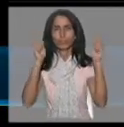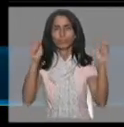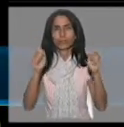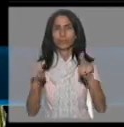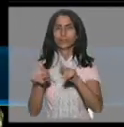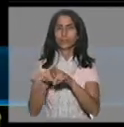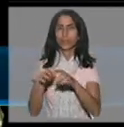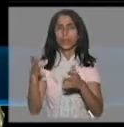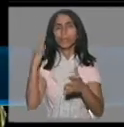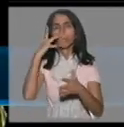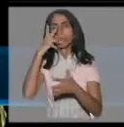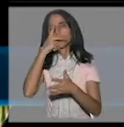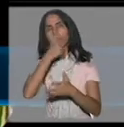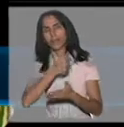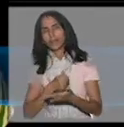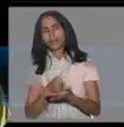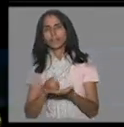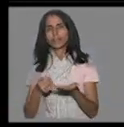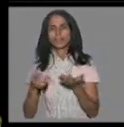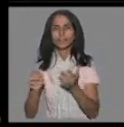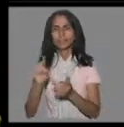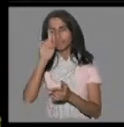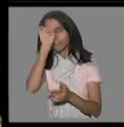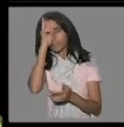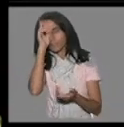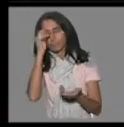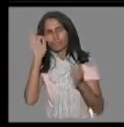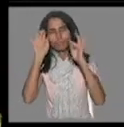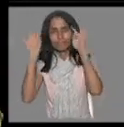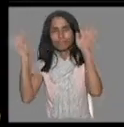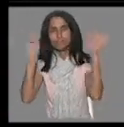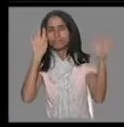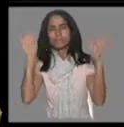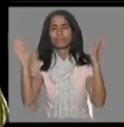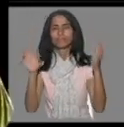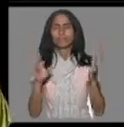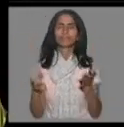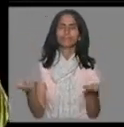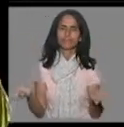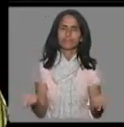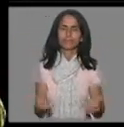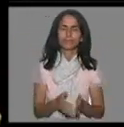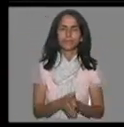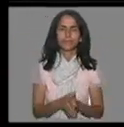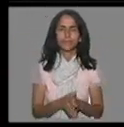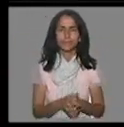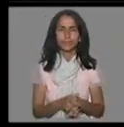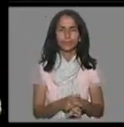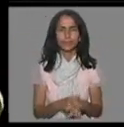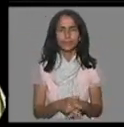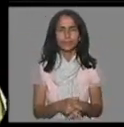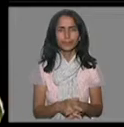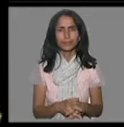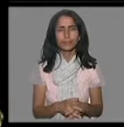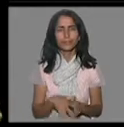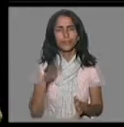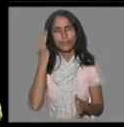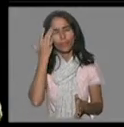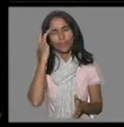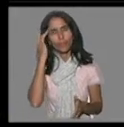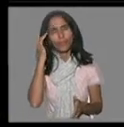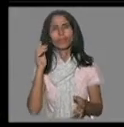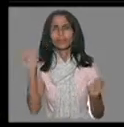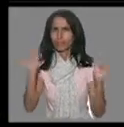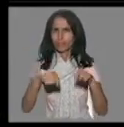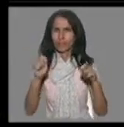a estética, né? com uma criatividade, com um pensamento estético? Eu acho